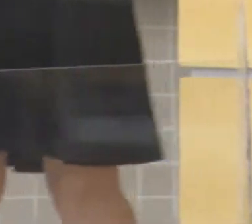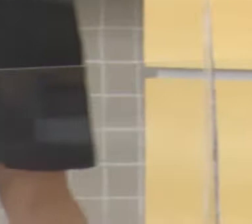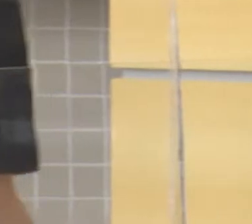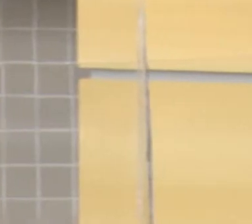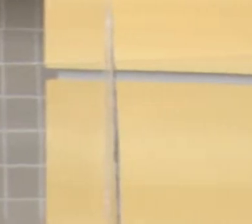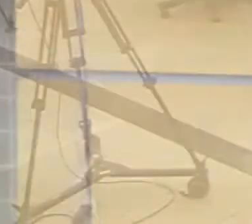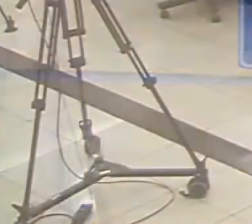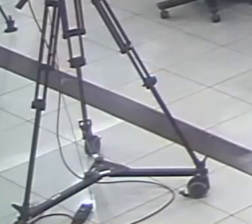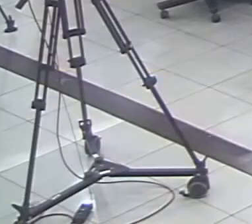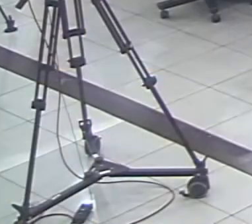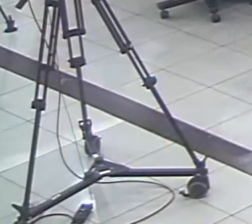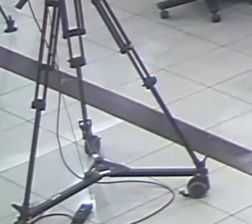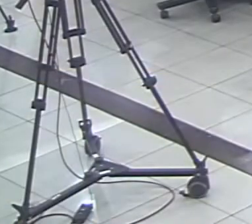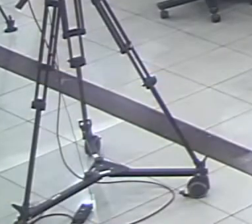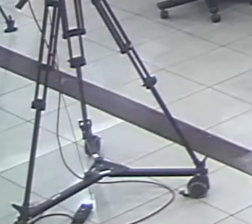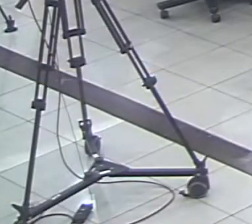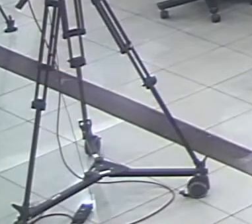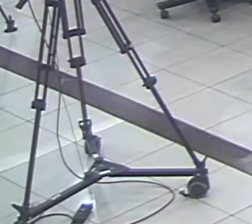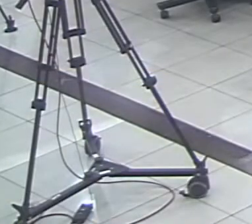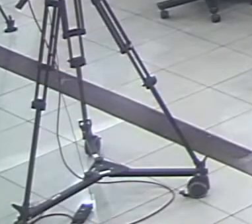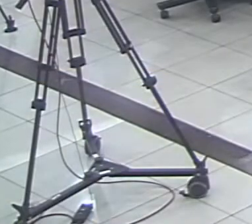E aí